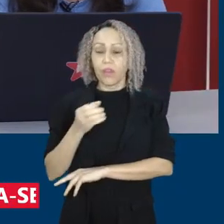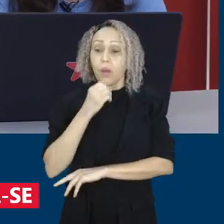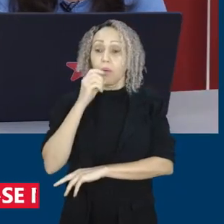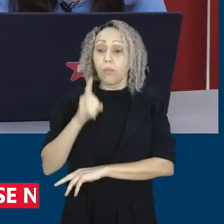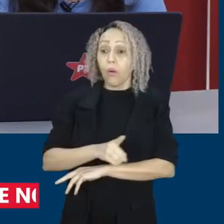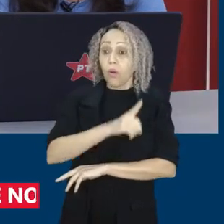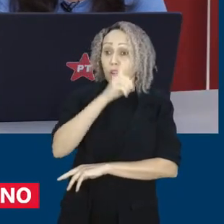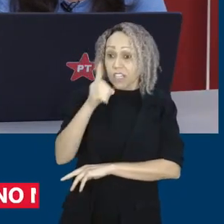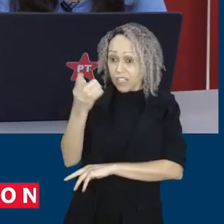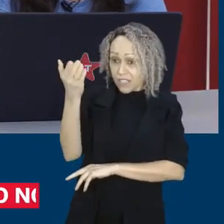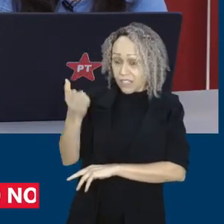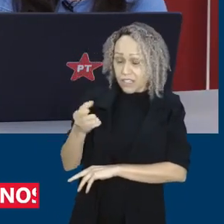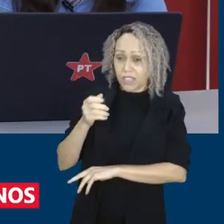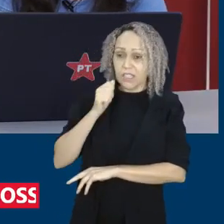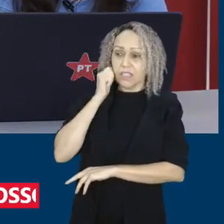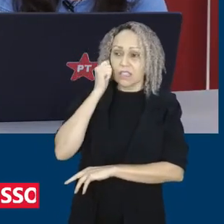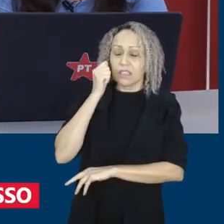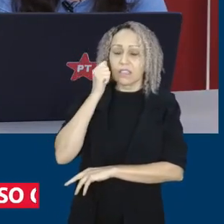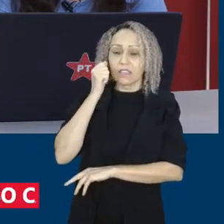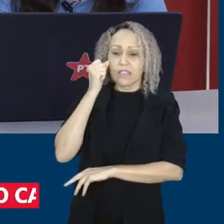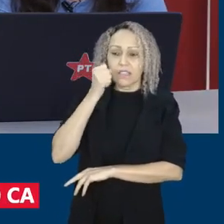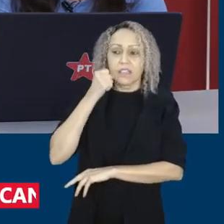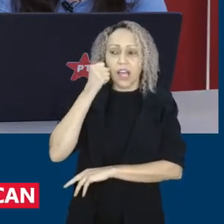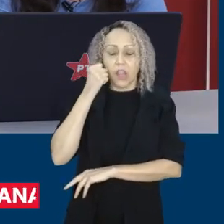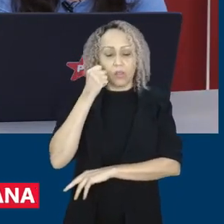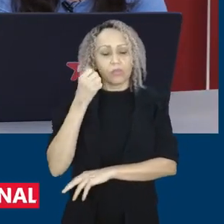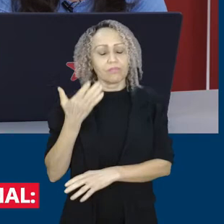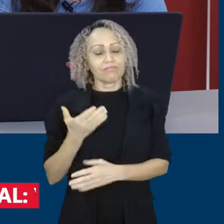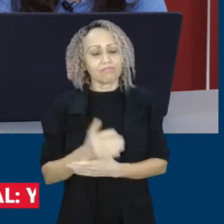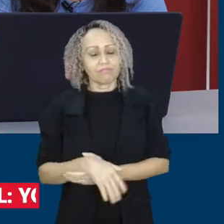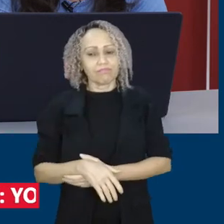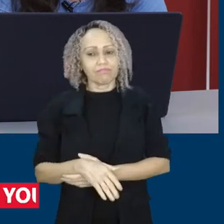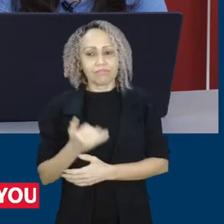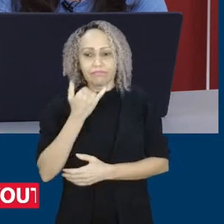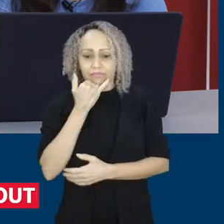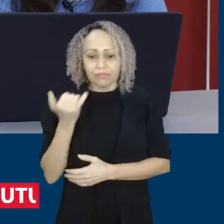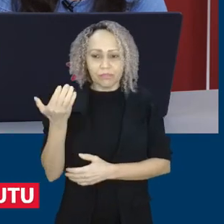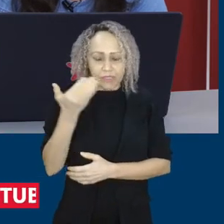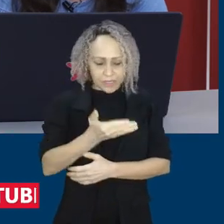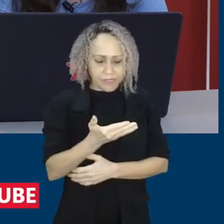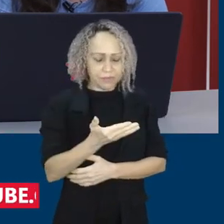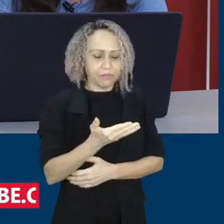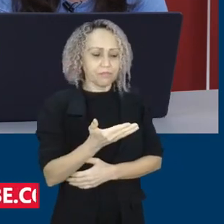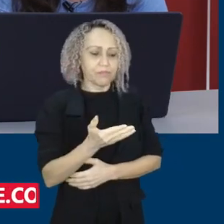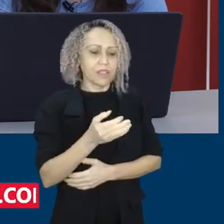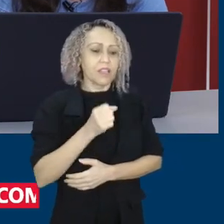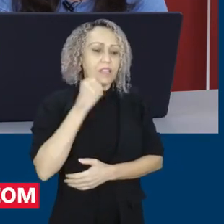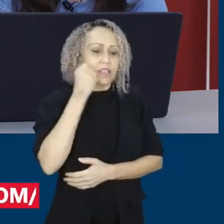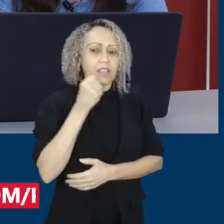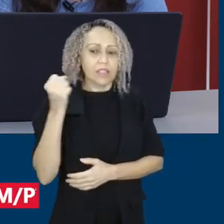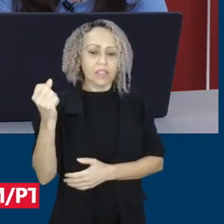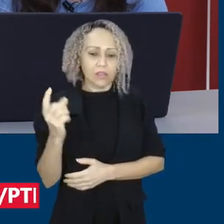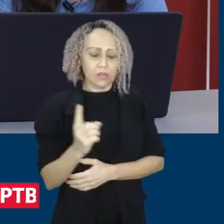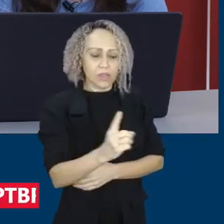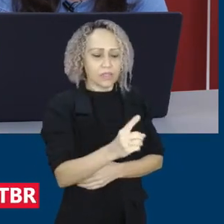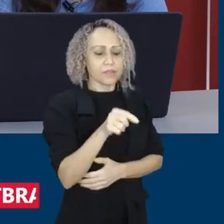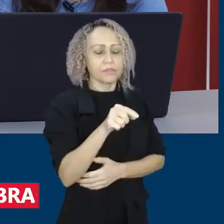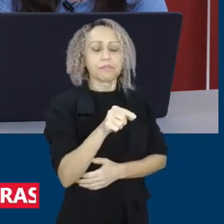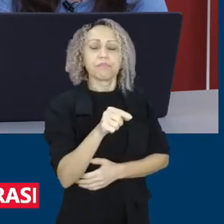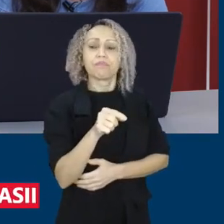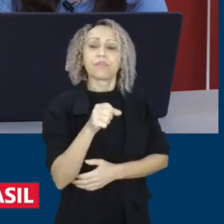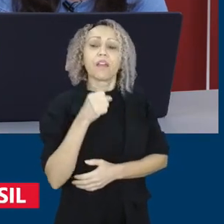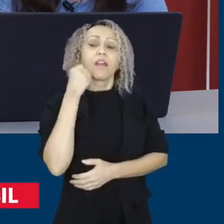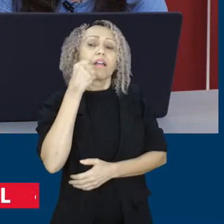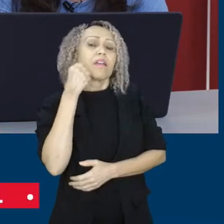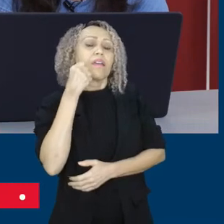bem vindo mais uma vez ao jornal PT Brasil Bom dia Amanda para